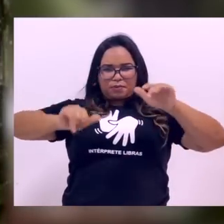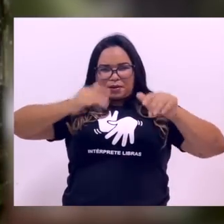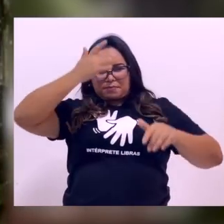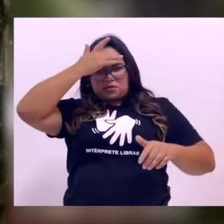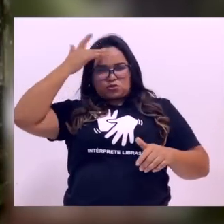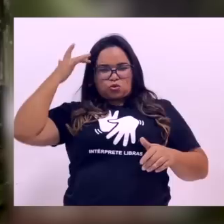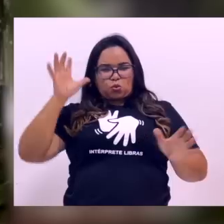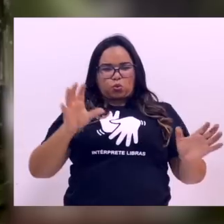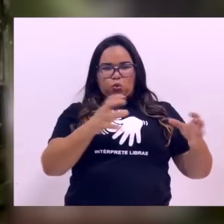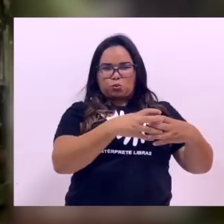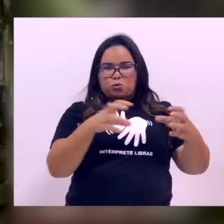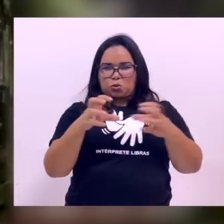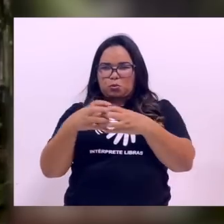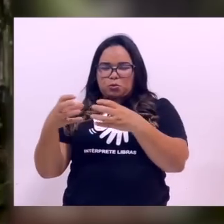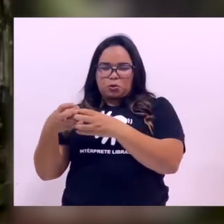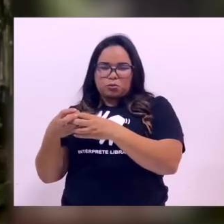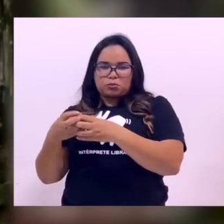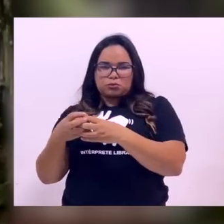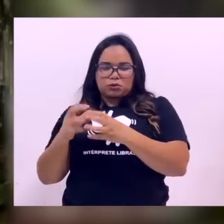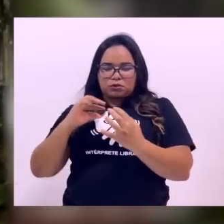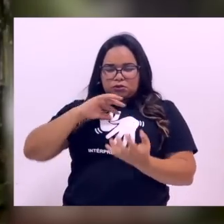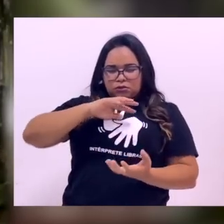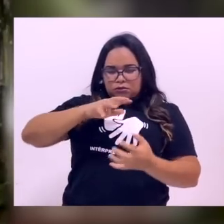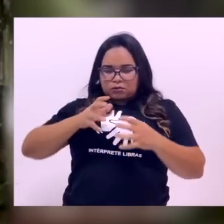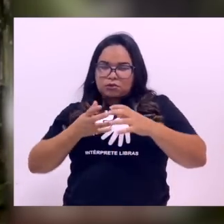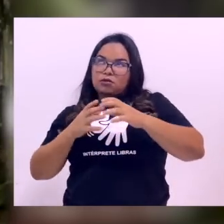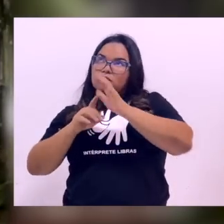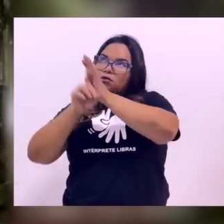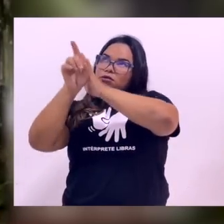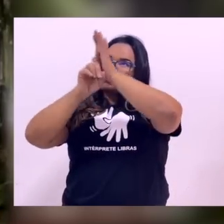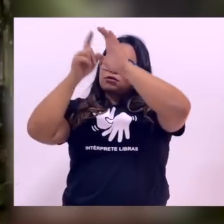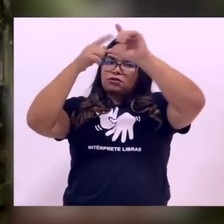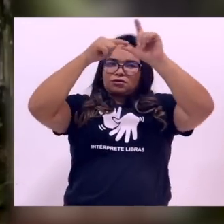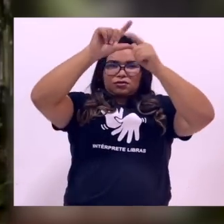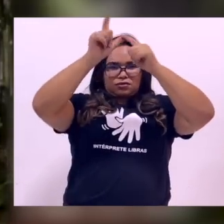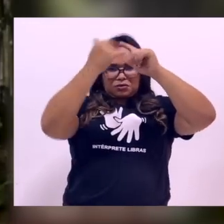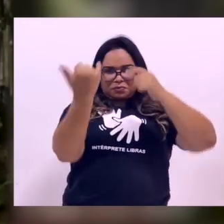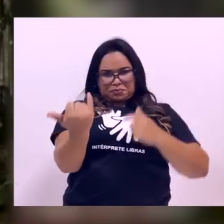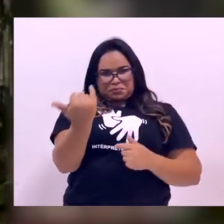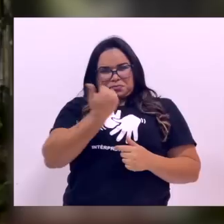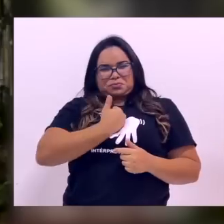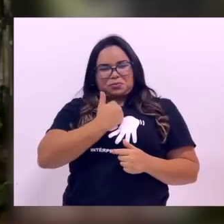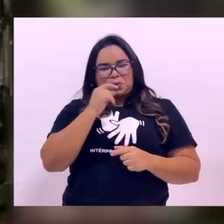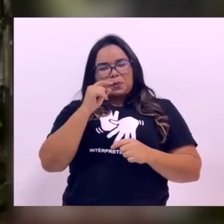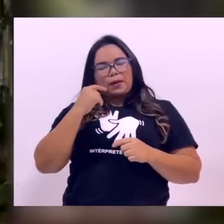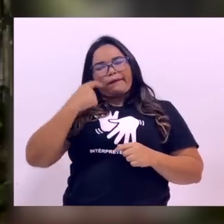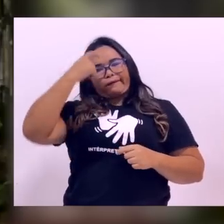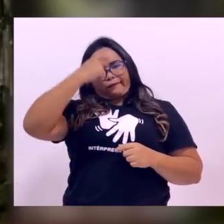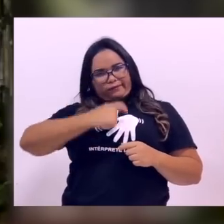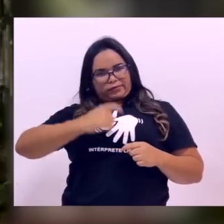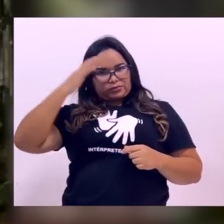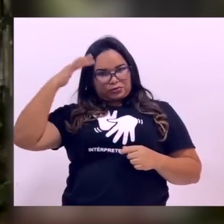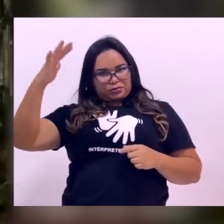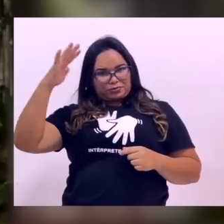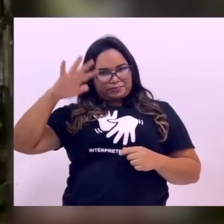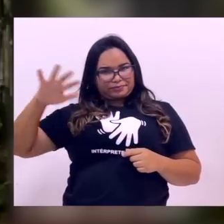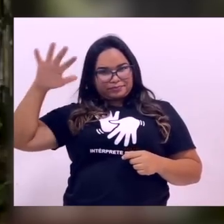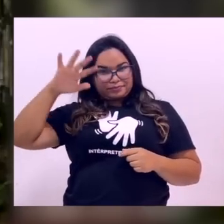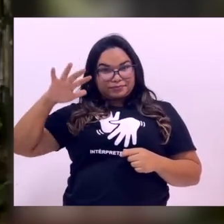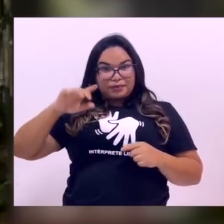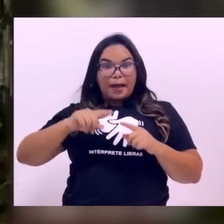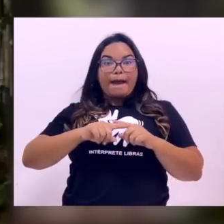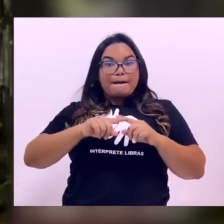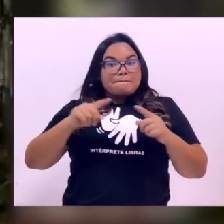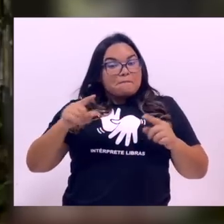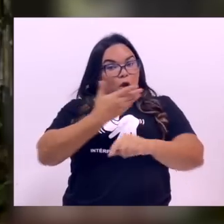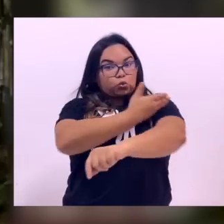manda convocar os encantadores, os magos e astrólogos para lhe dizer o que tinha sonhado.